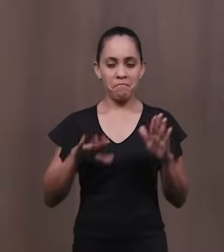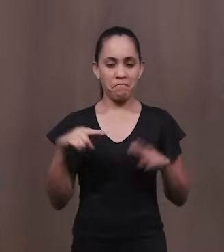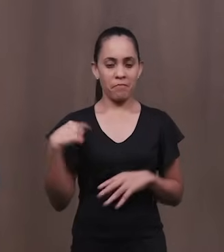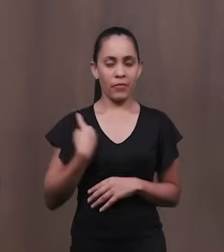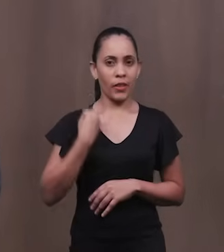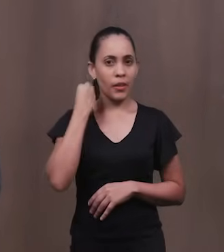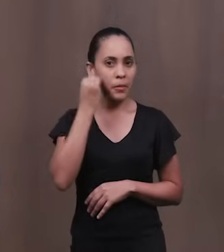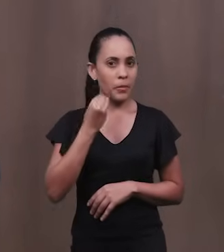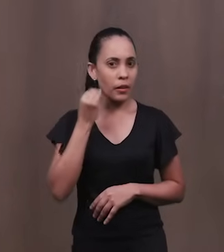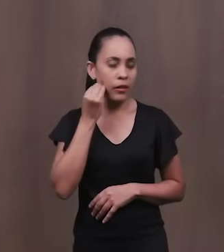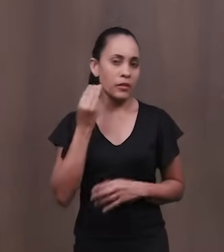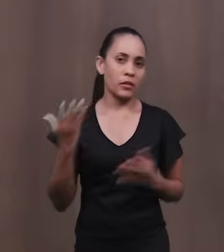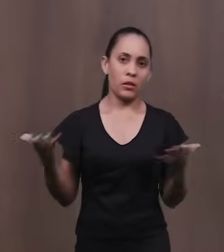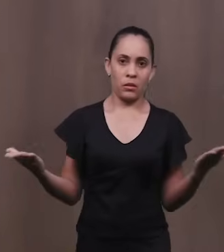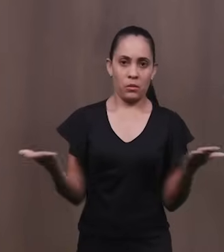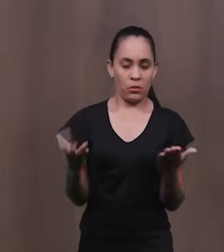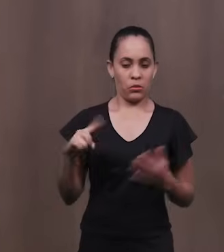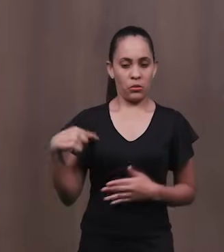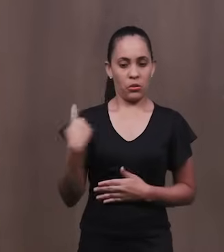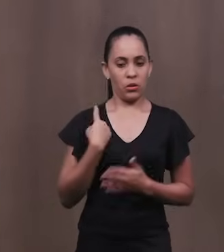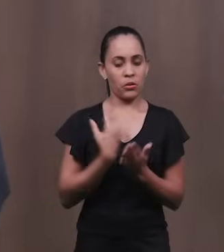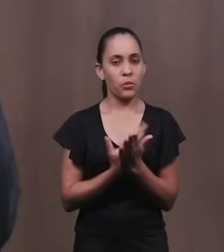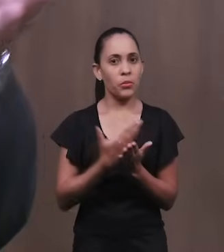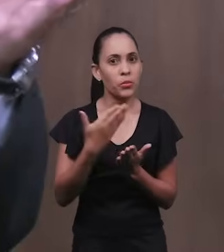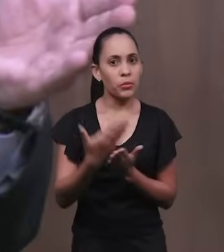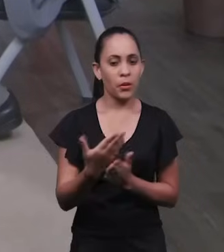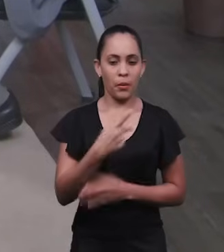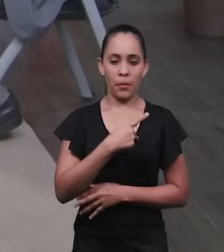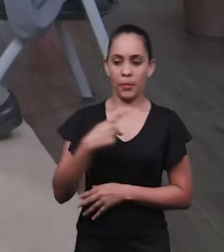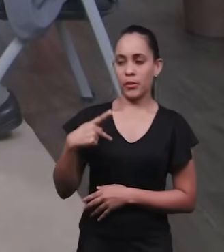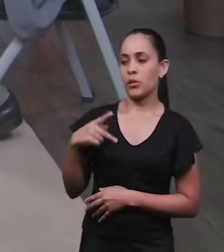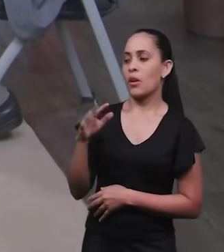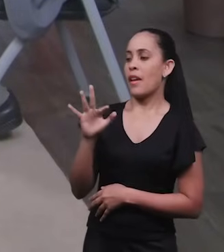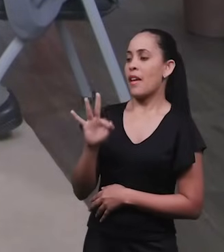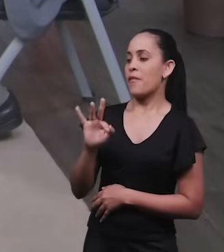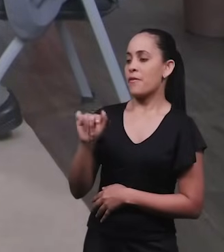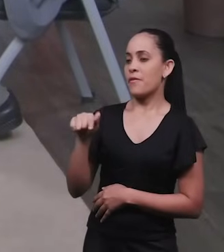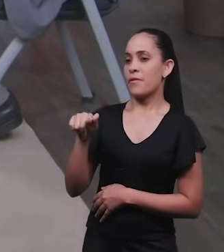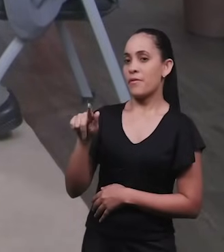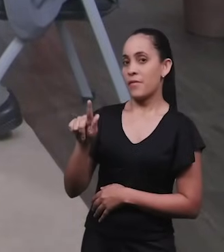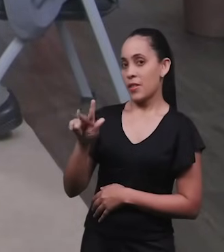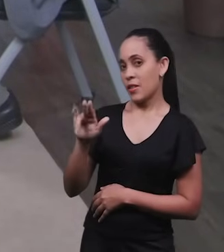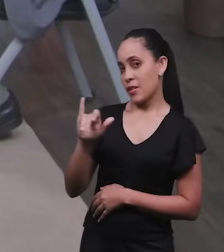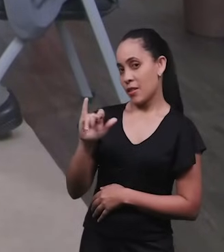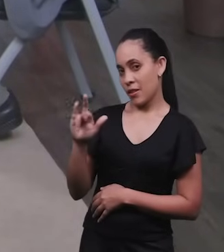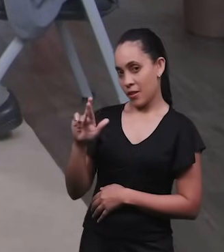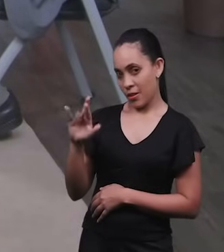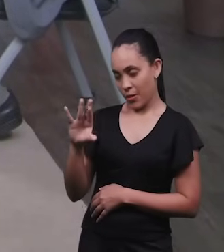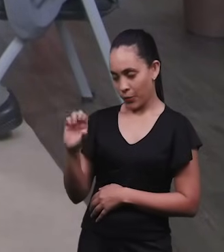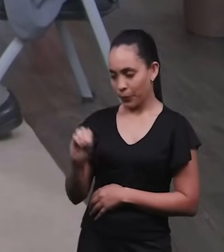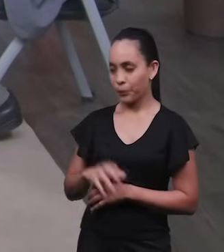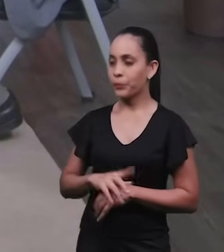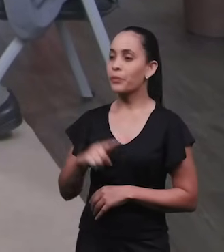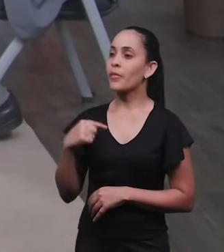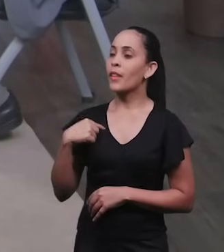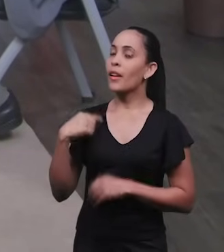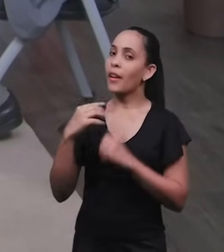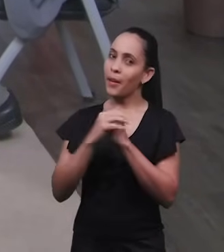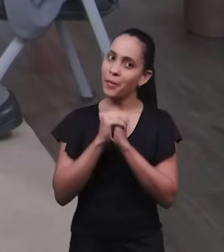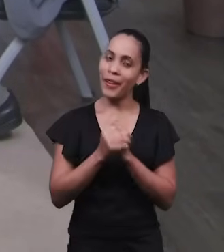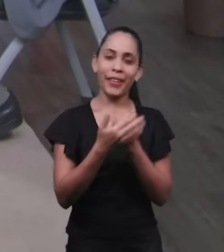algumas experiências. E hoje eu vou começar pelo pastor Figueiredo. Pastor Figueiredo, a sua experiência aí hoje.